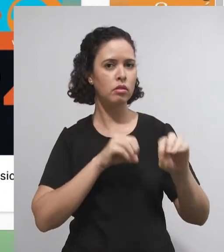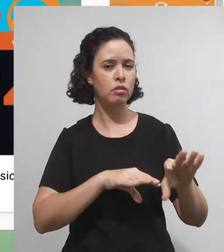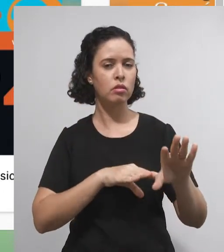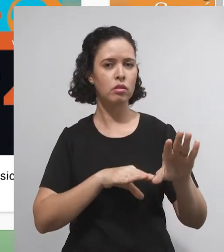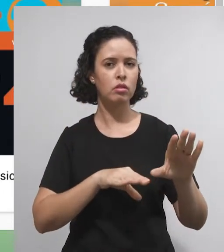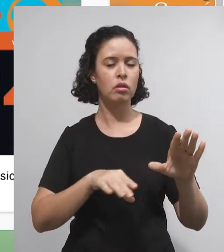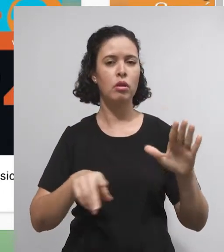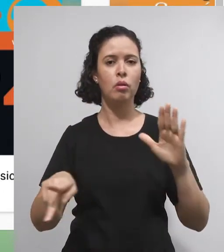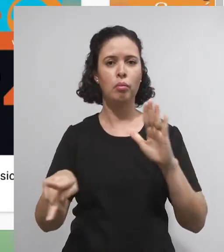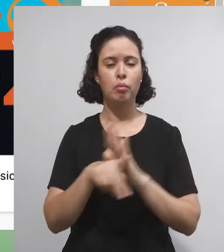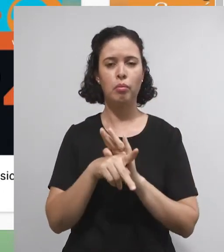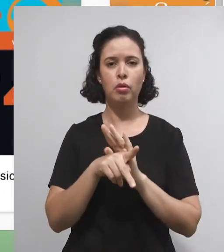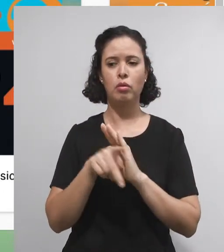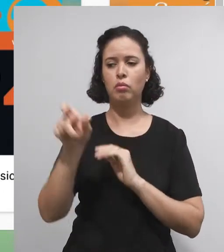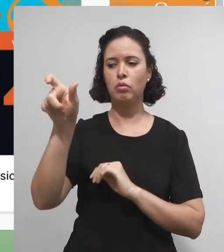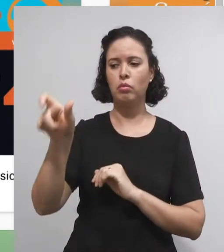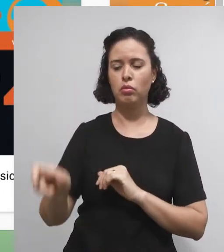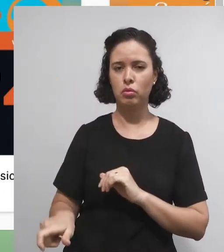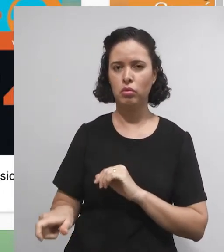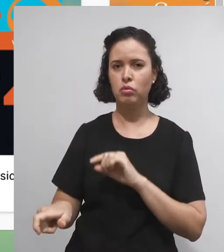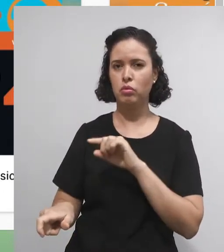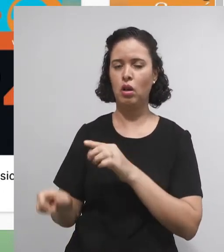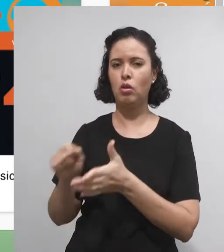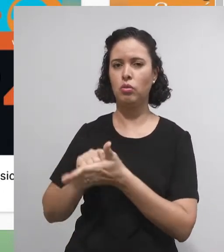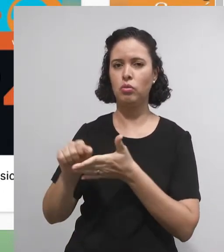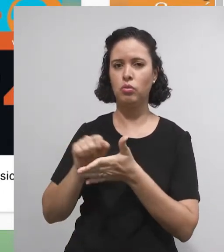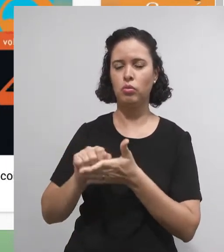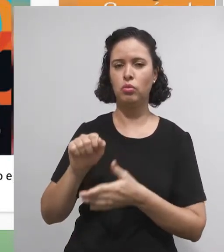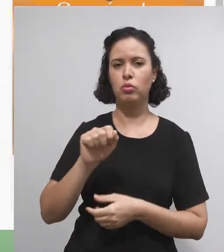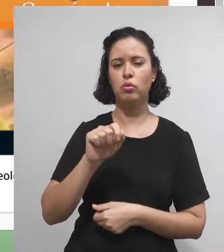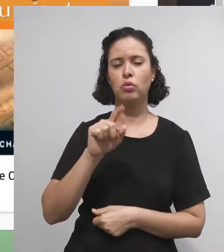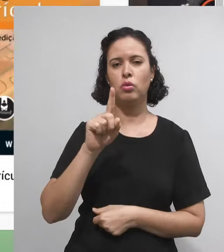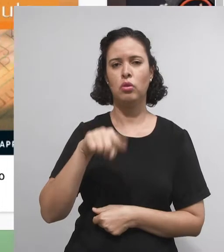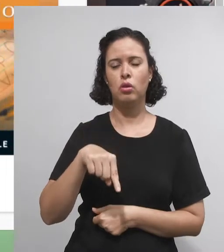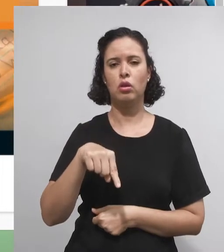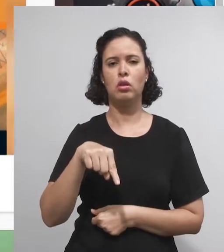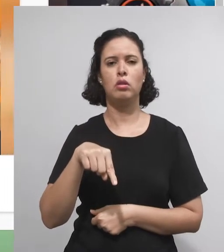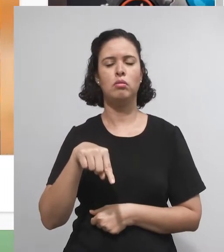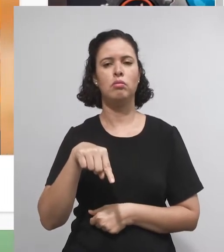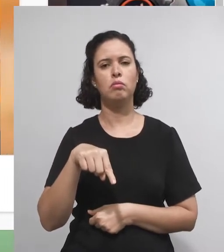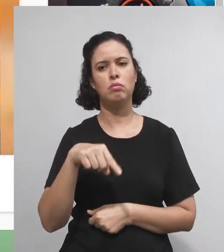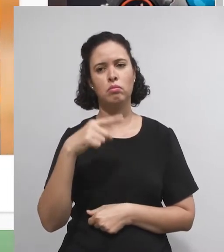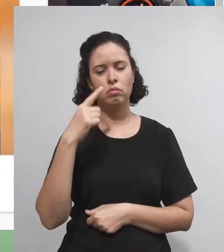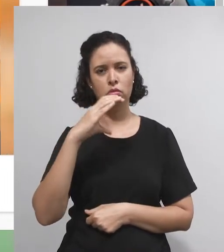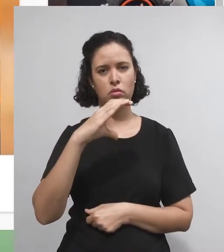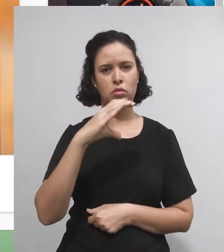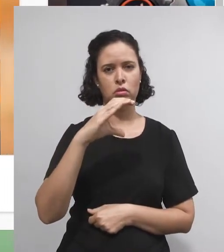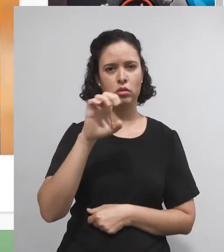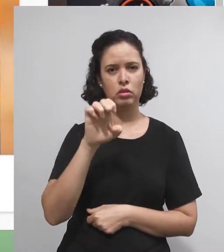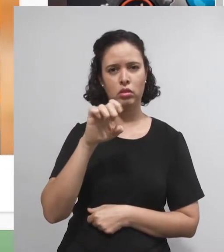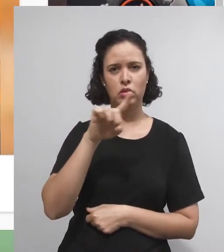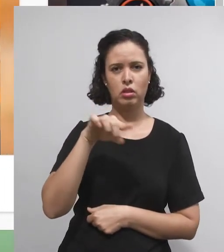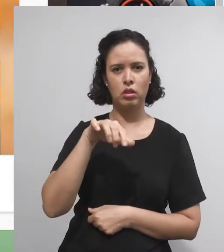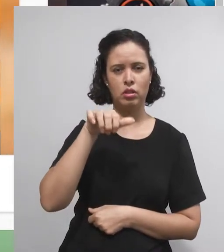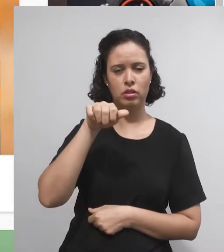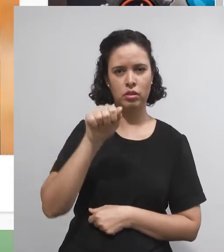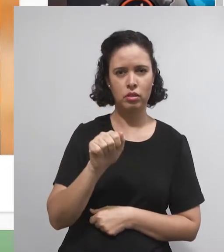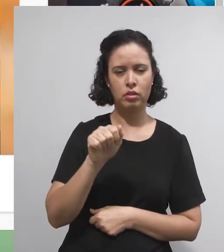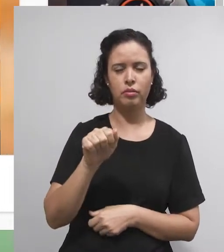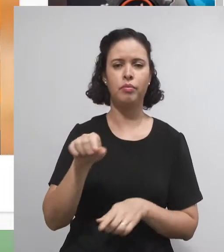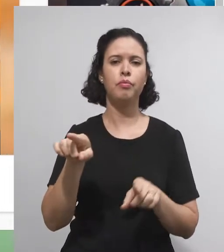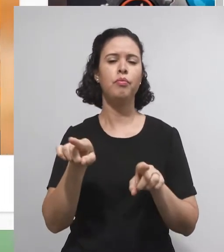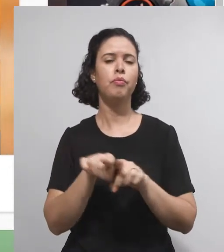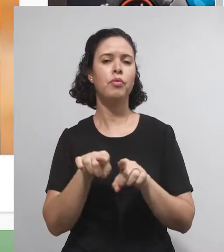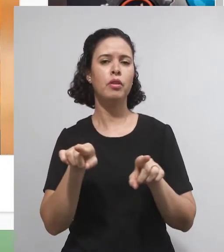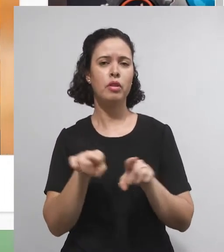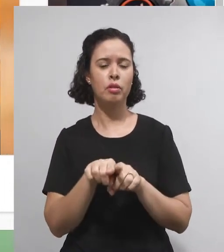educação, do maravilhoso César Coll. Além disso, Indicação de Currículo, Ideologia e